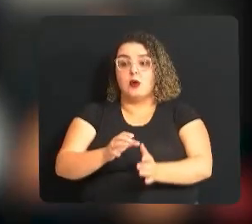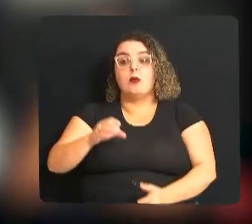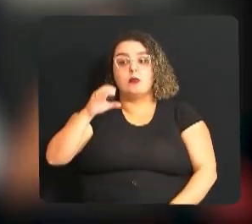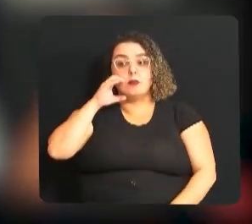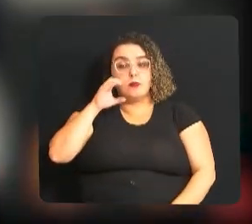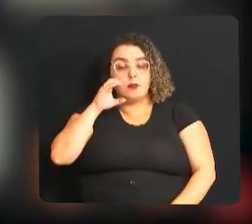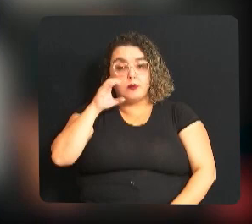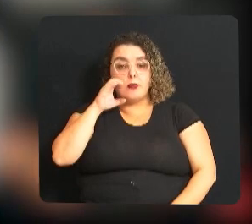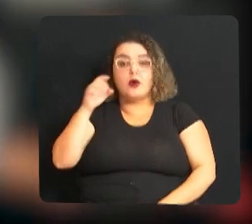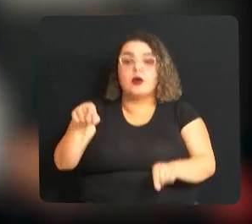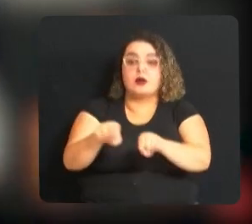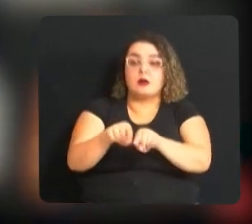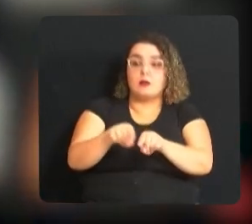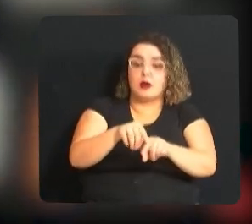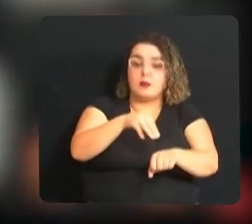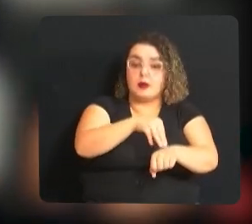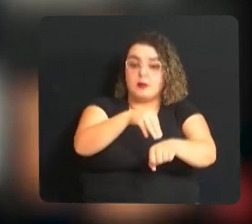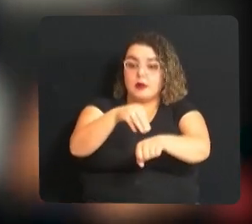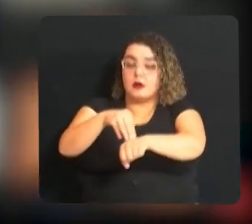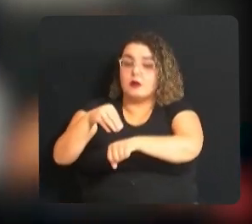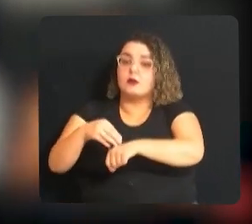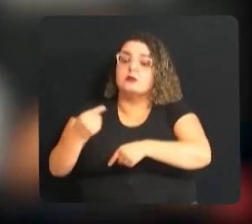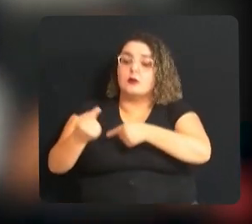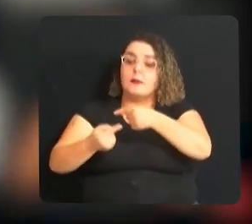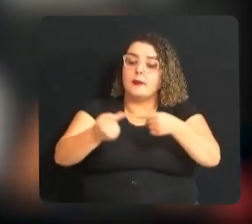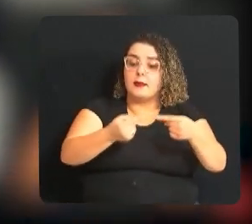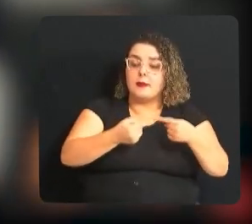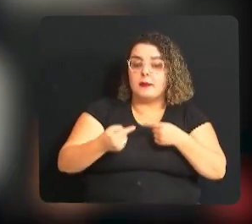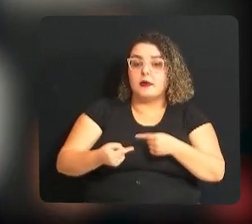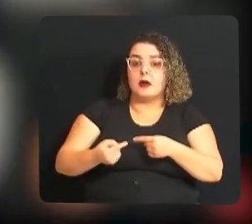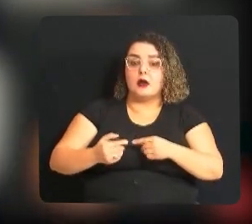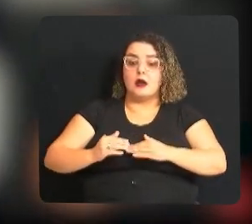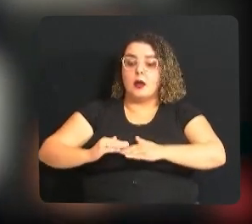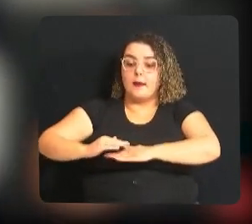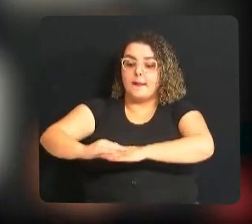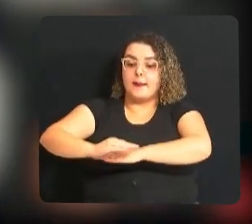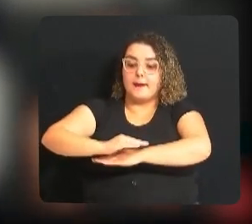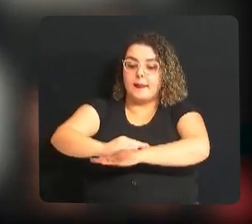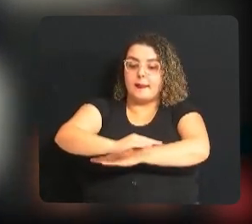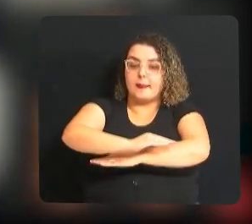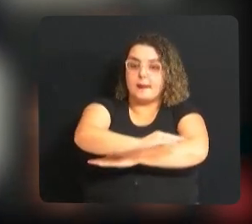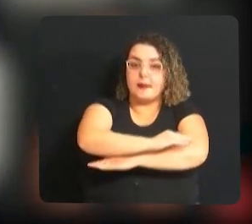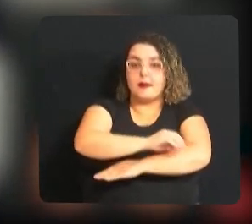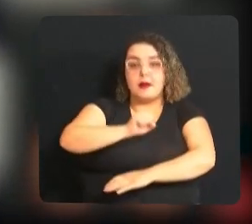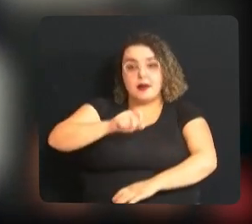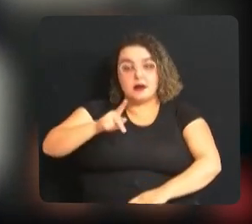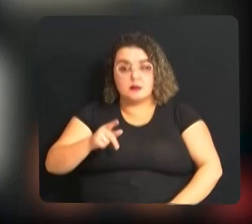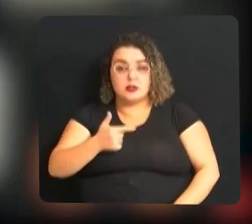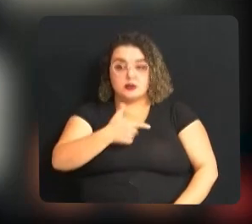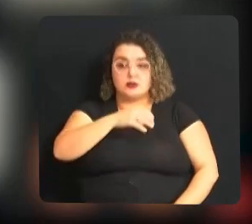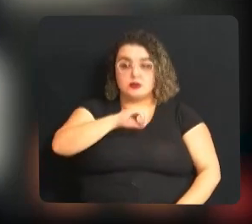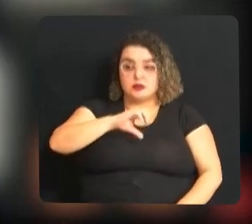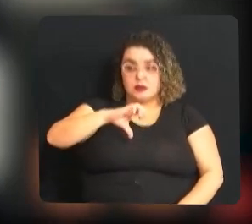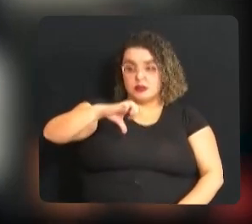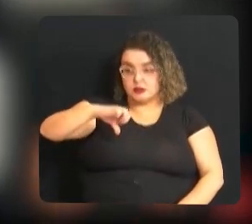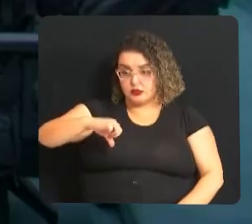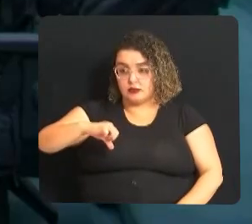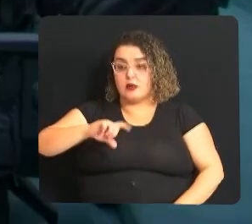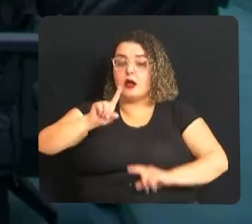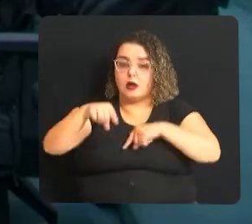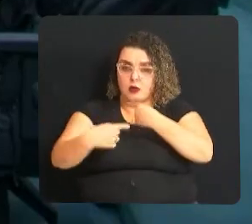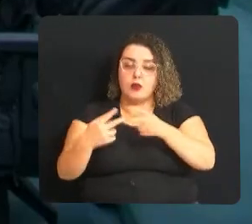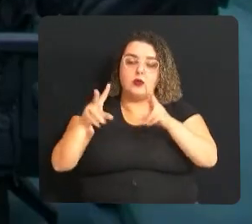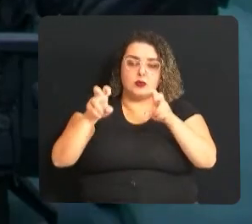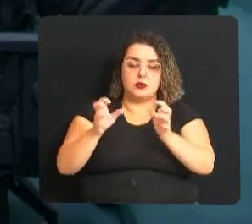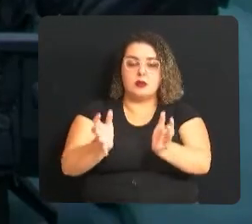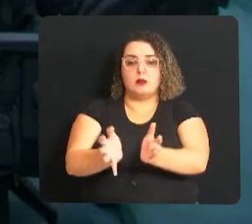comissão, Luiz Cirilo e os demais membros também debateram sobre a pavimentação da rodovia SP-209. Esse é um